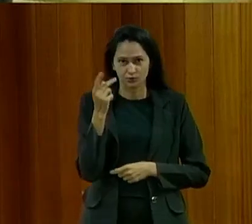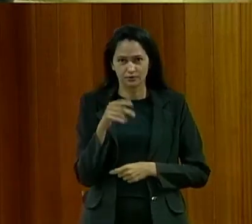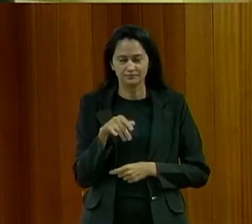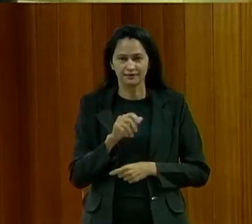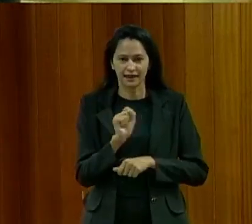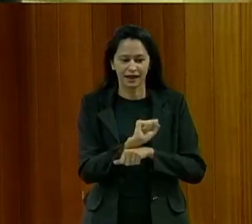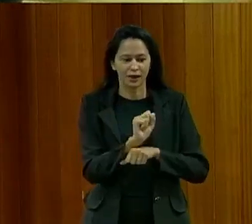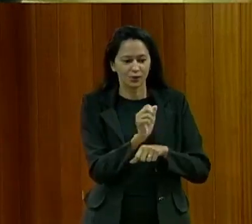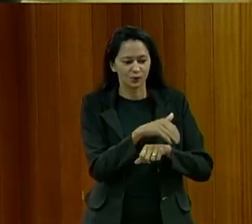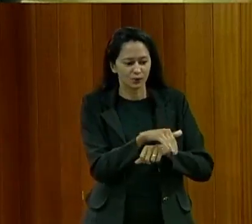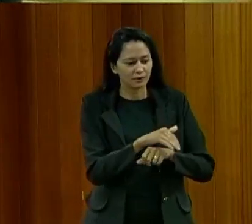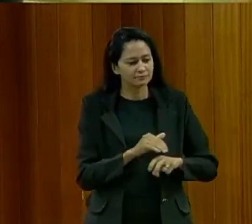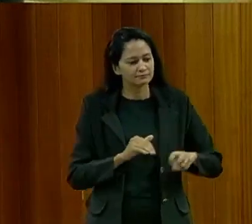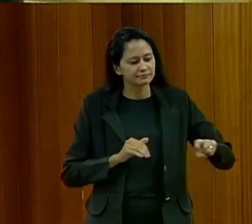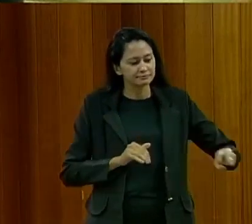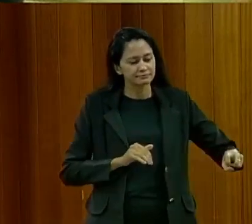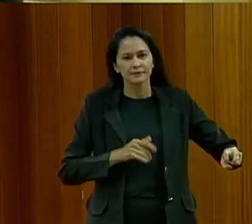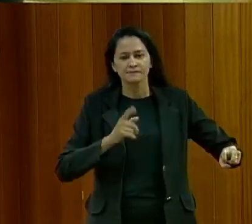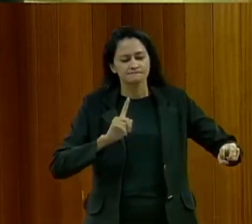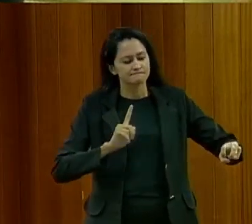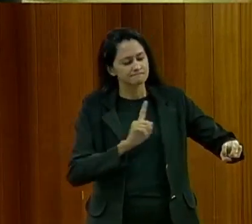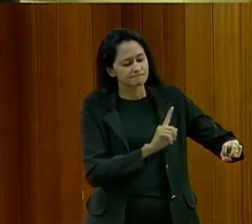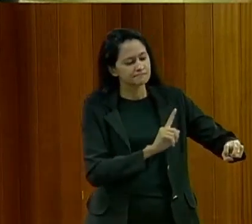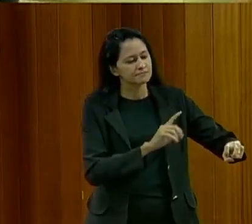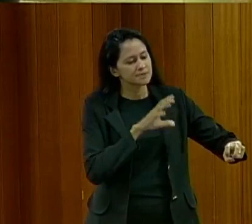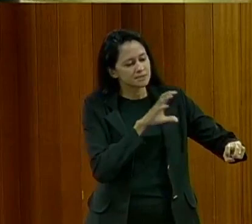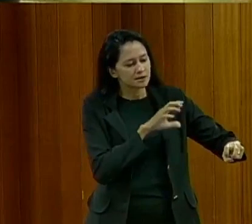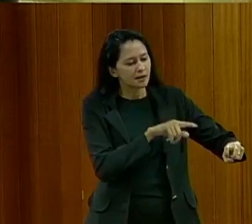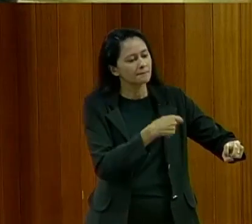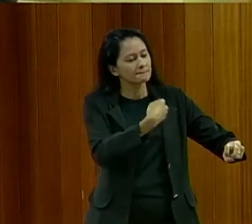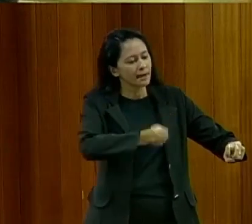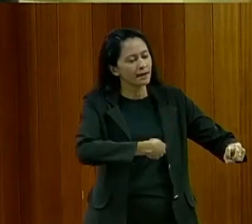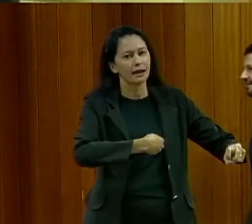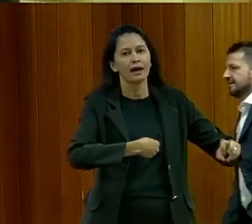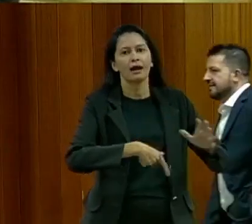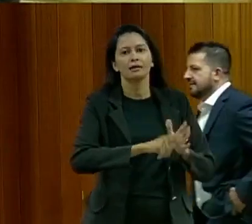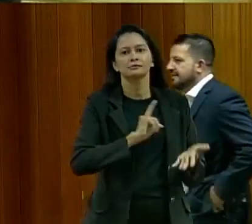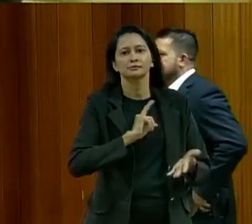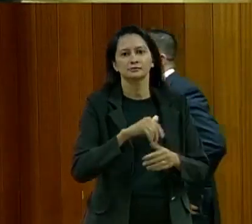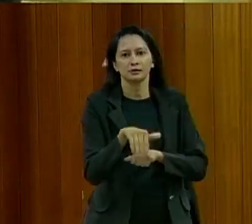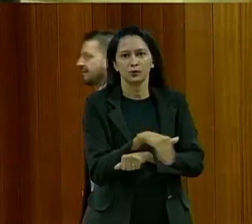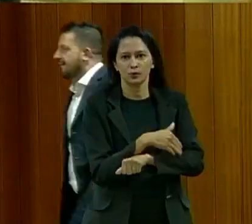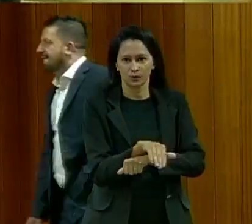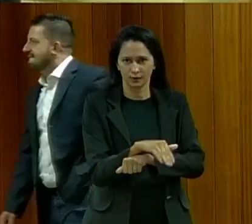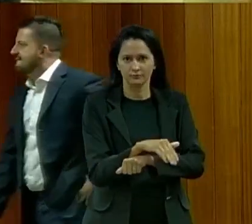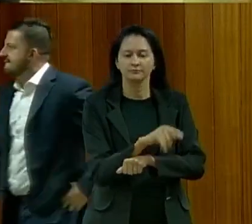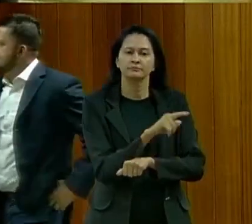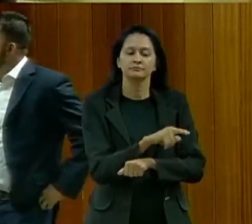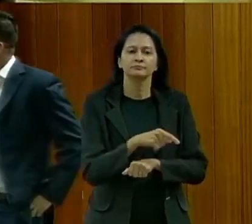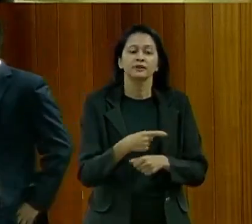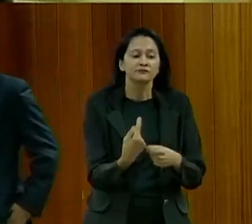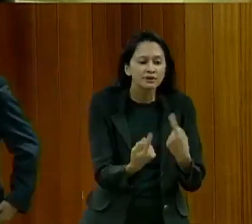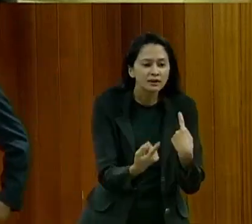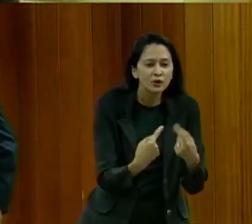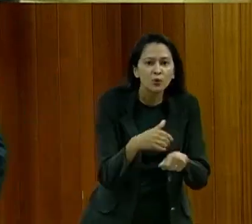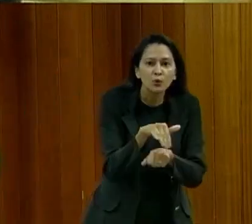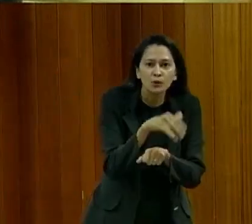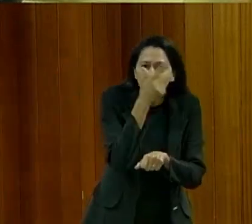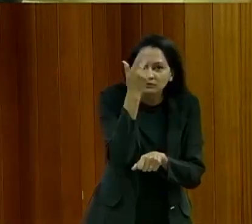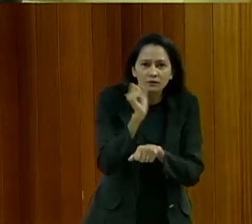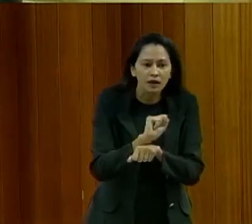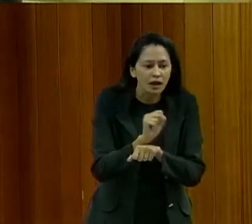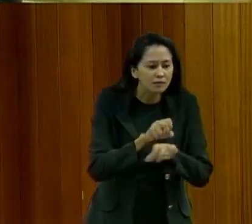pressão para que seja feito um pagamento antecipado para o uso da via, que é pública. Então, nós precisamos de uma fiscalização